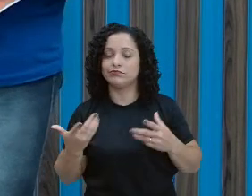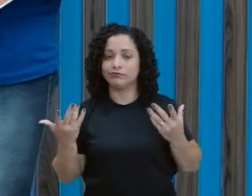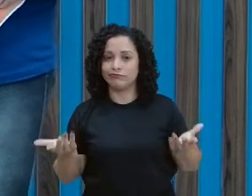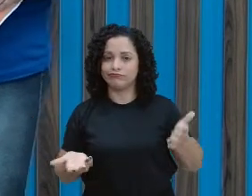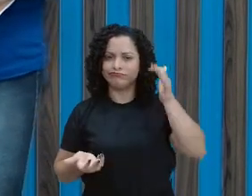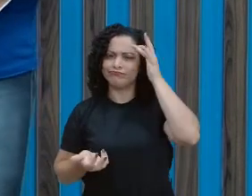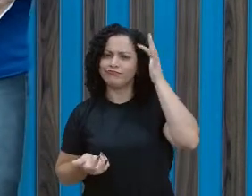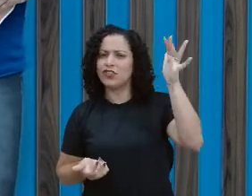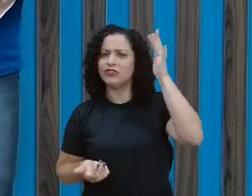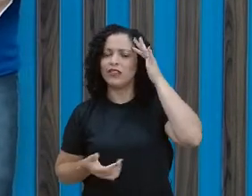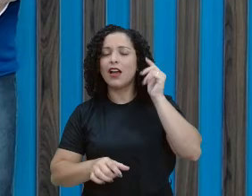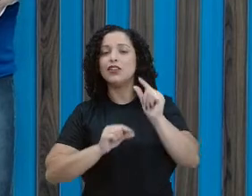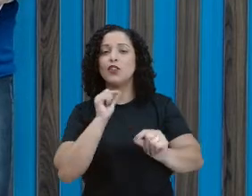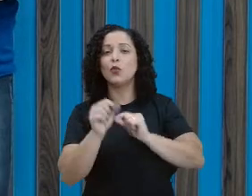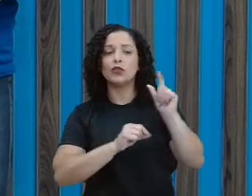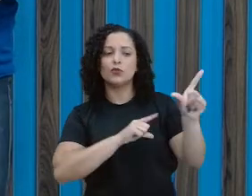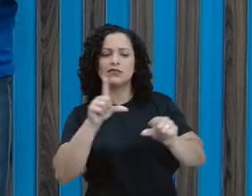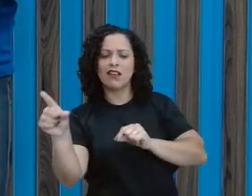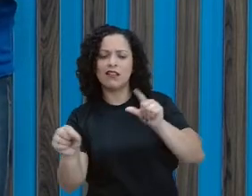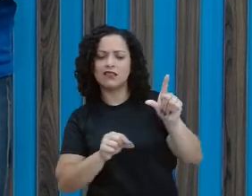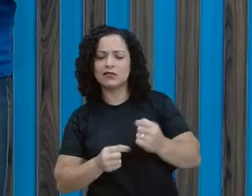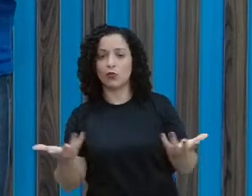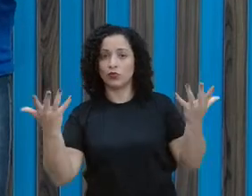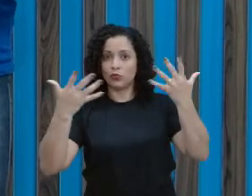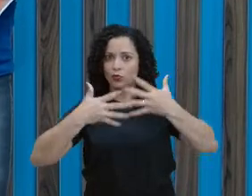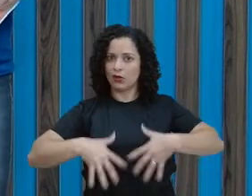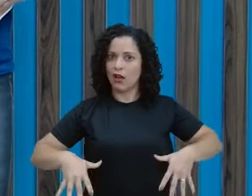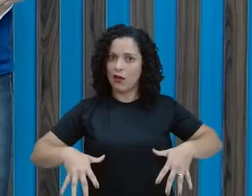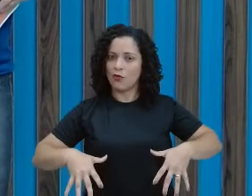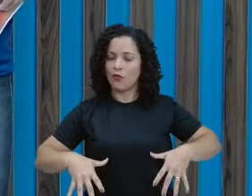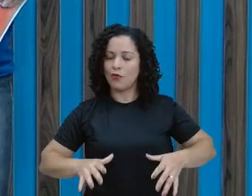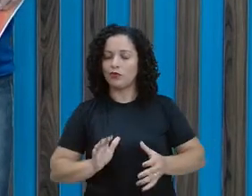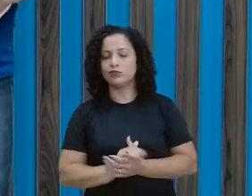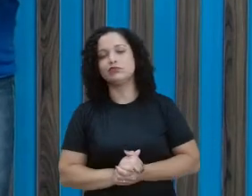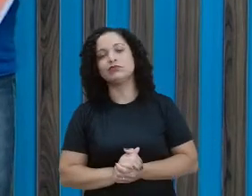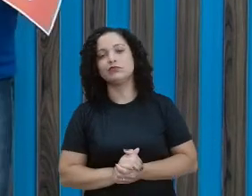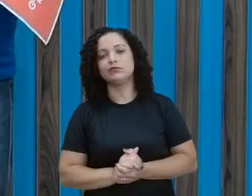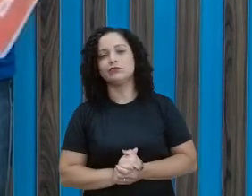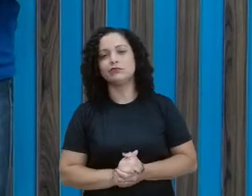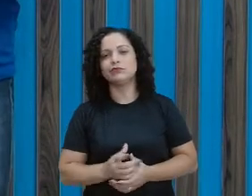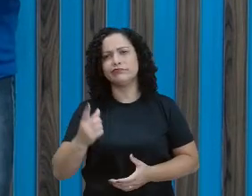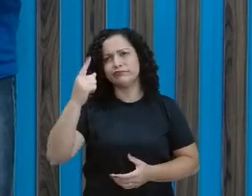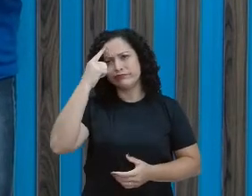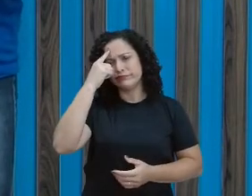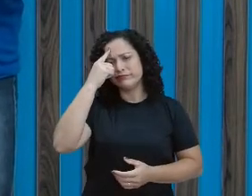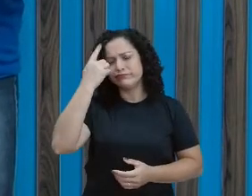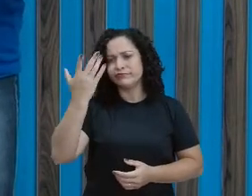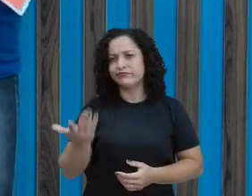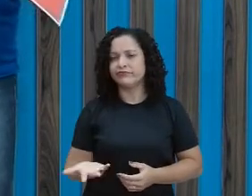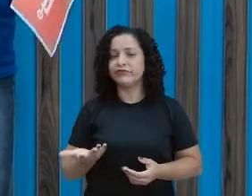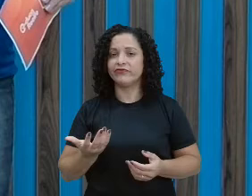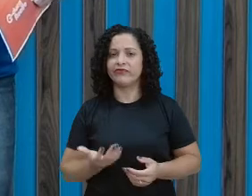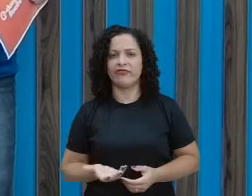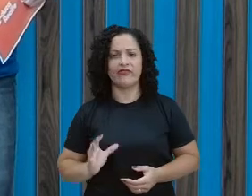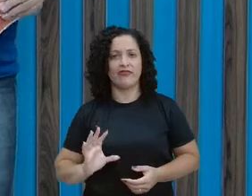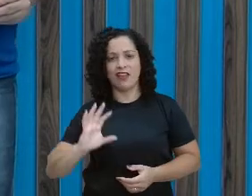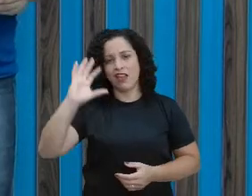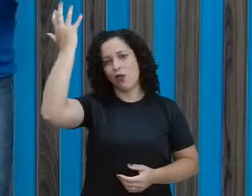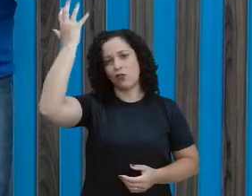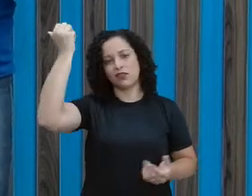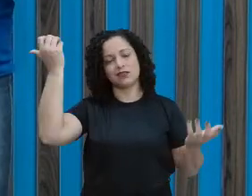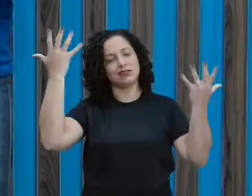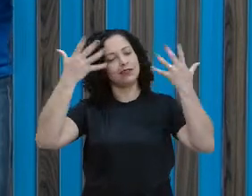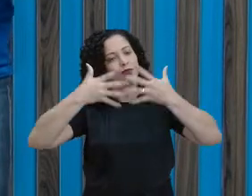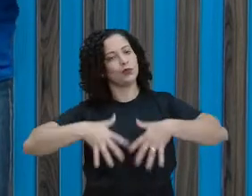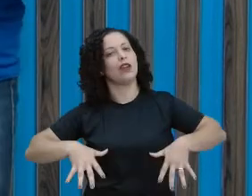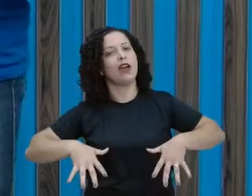vocês imaginam que é uma seleção natural? Pensa na palavra seleção e depois diz assim, vai acontecer naturalmente.